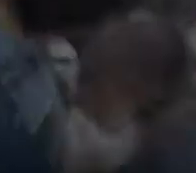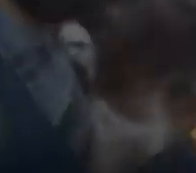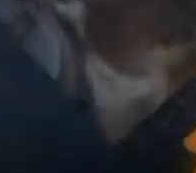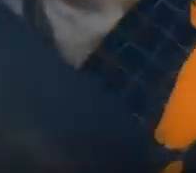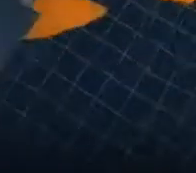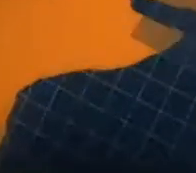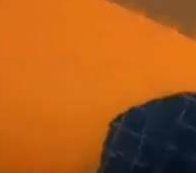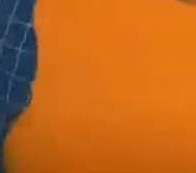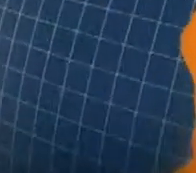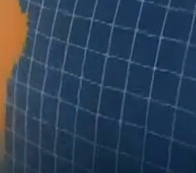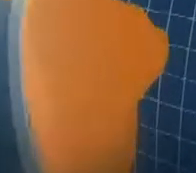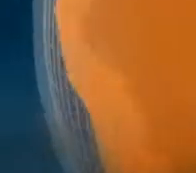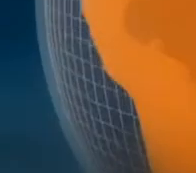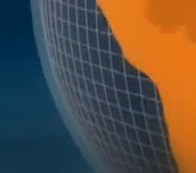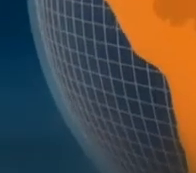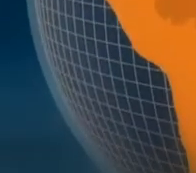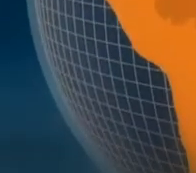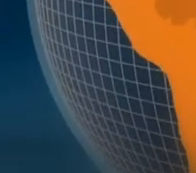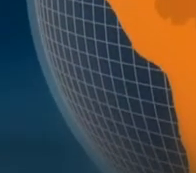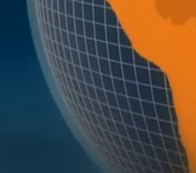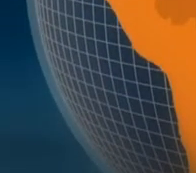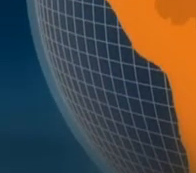E aí